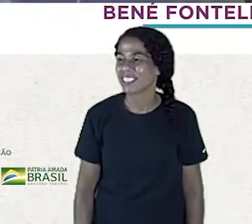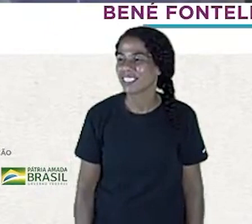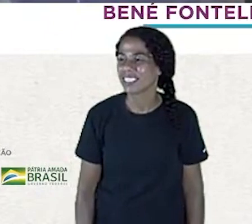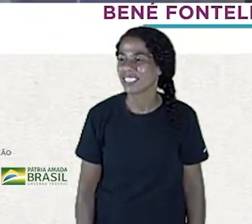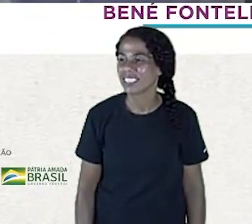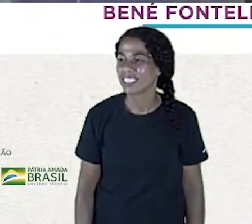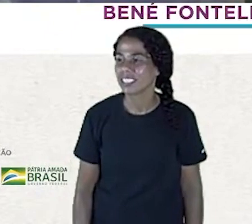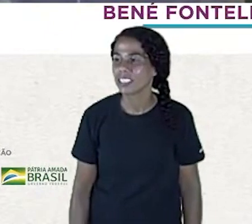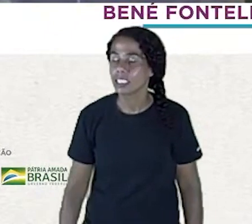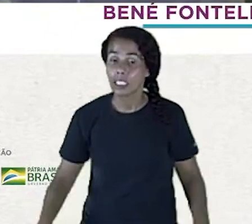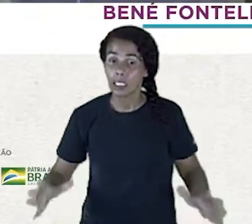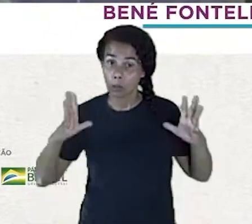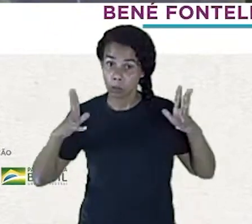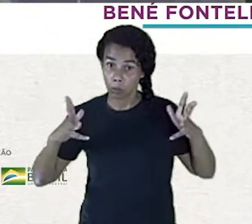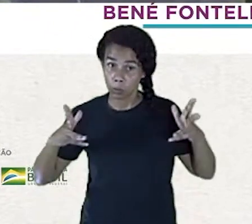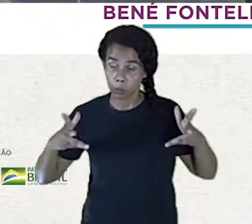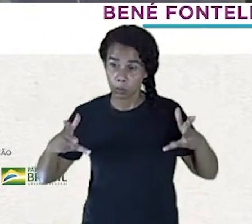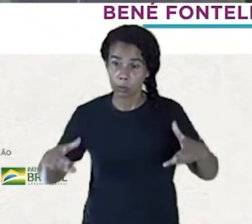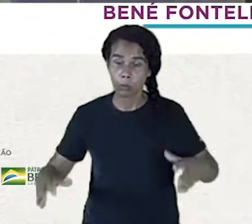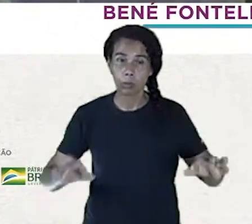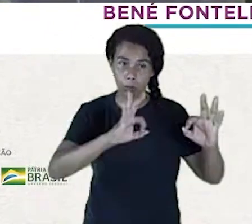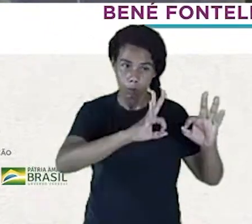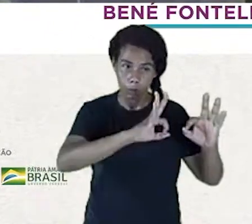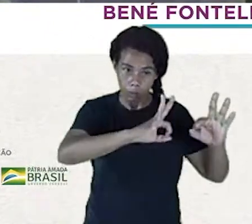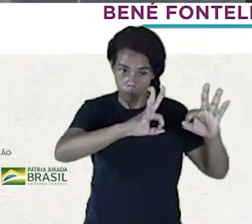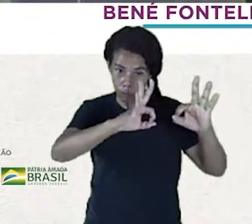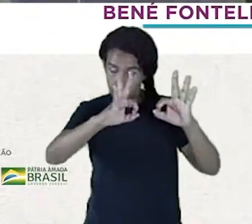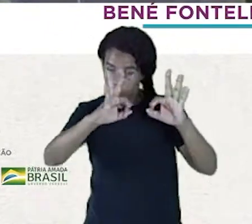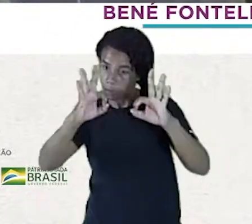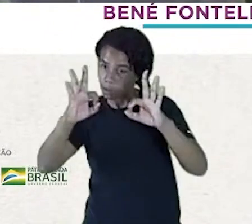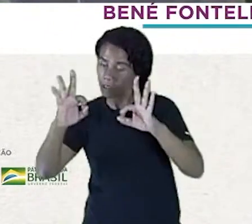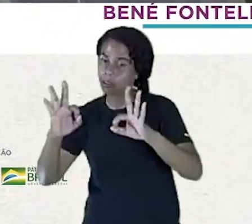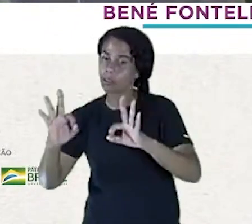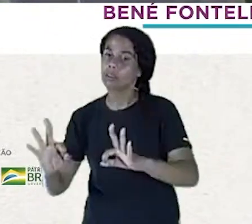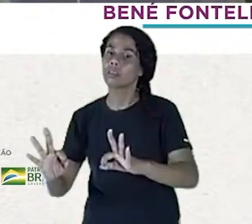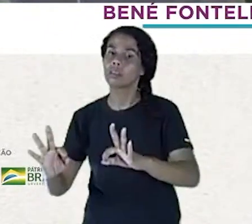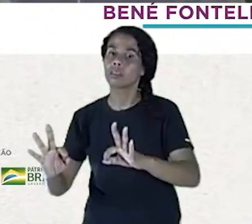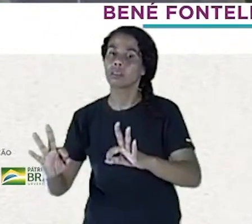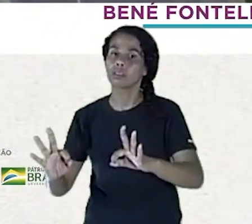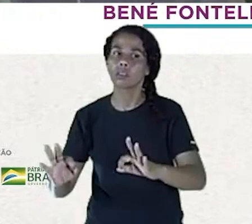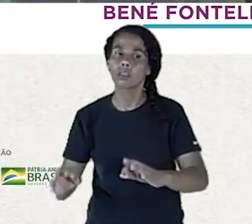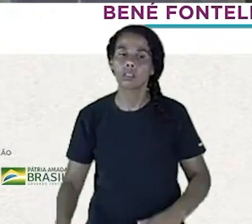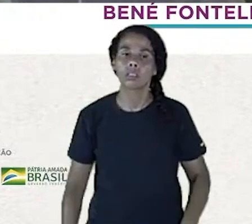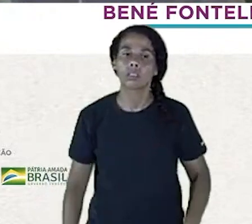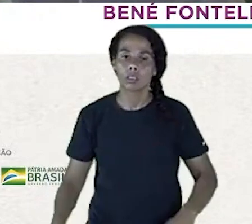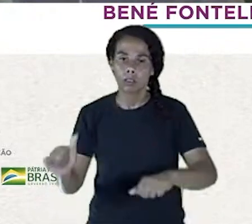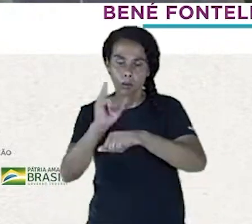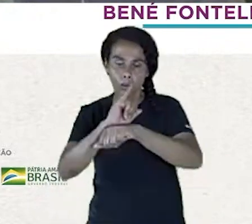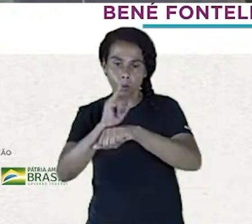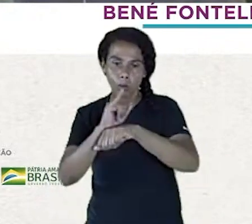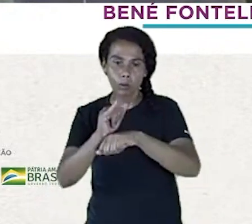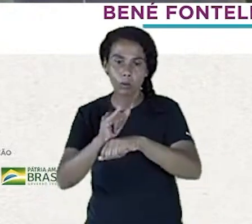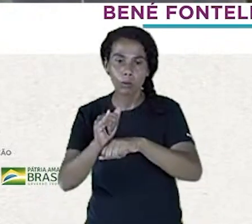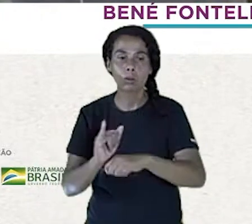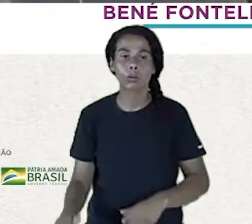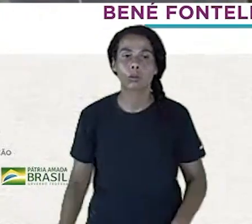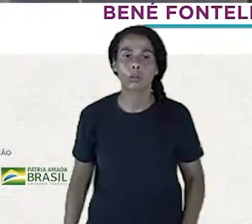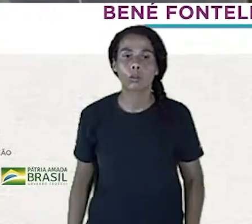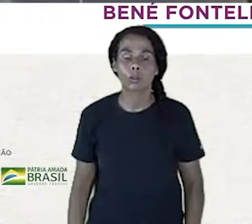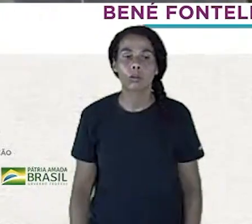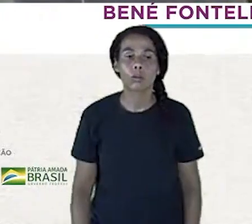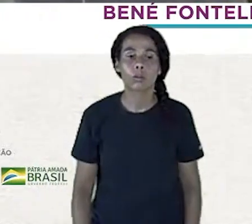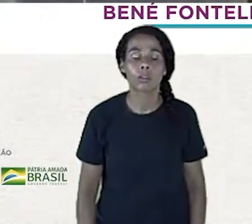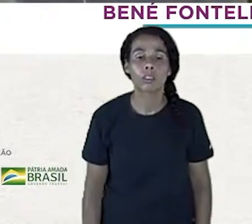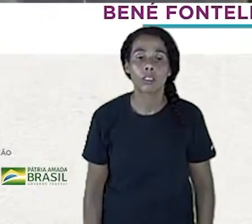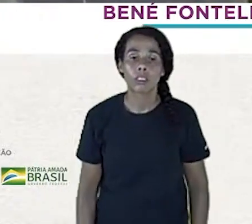nos assistindo, são muitas que estão aqui na página do YouTube. Muito obrigado pela presença, muito obrigado por estar conosco. Eu